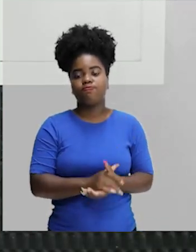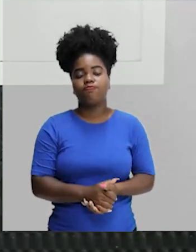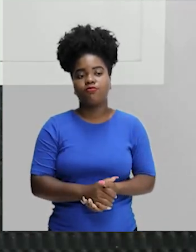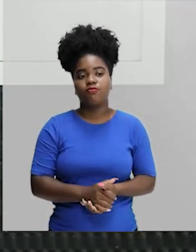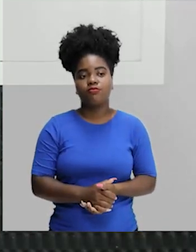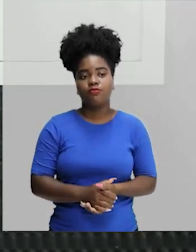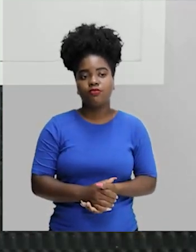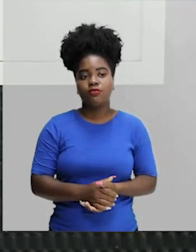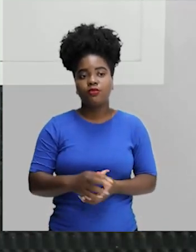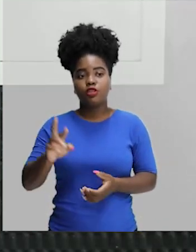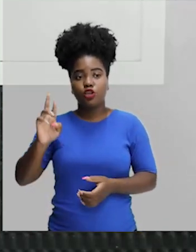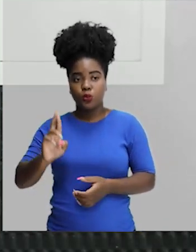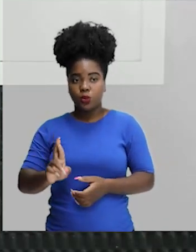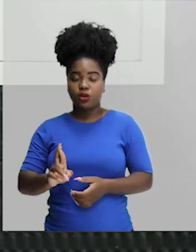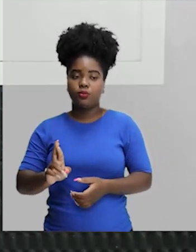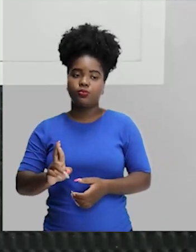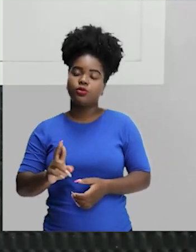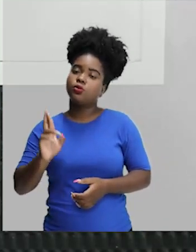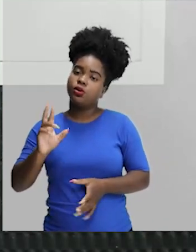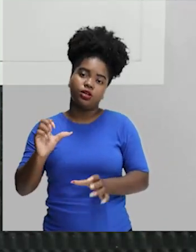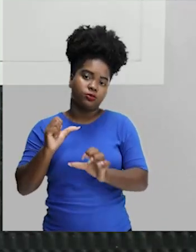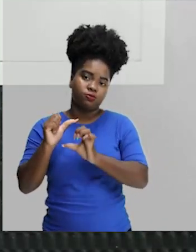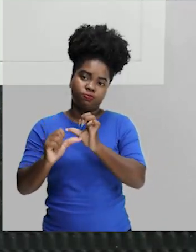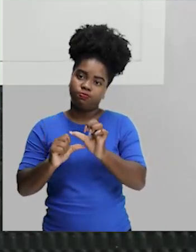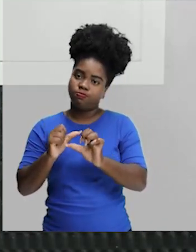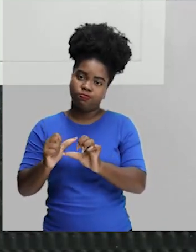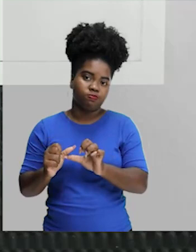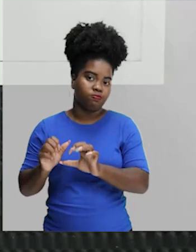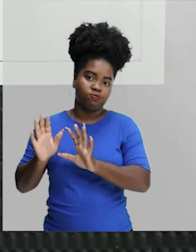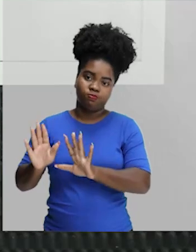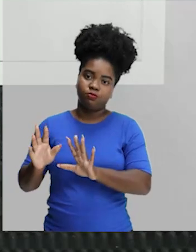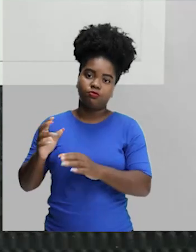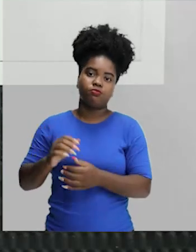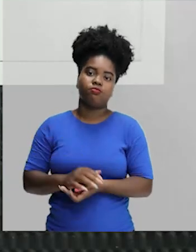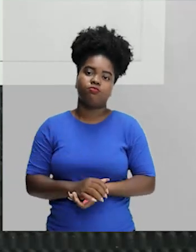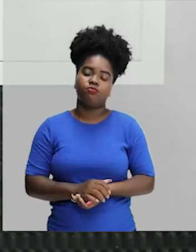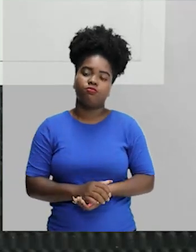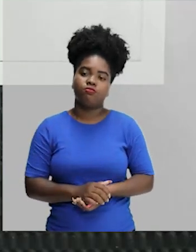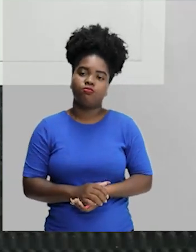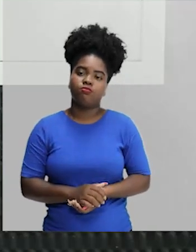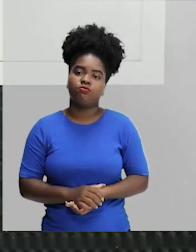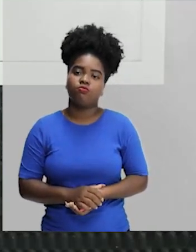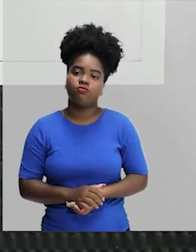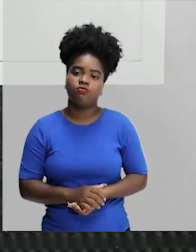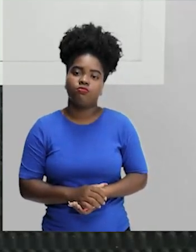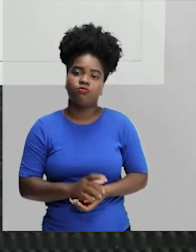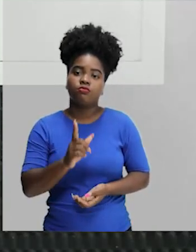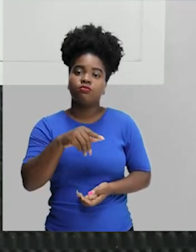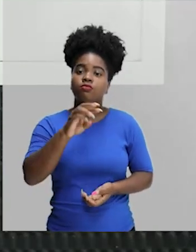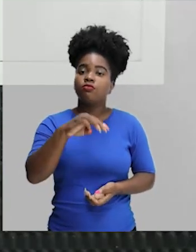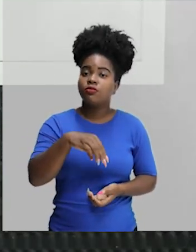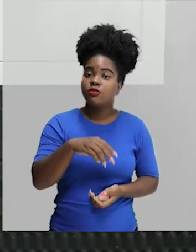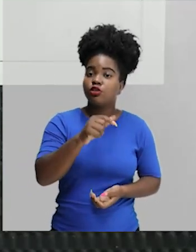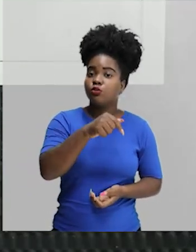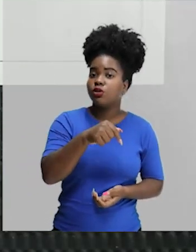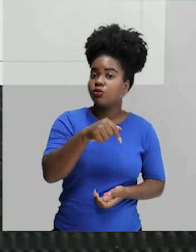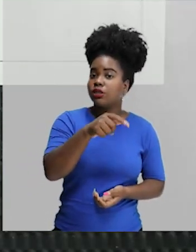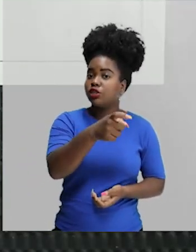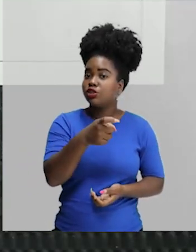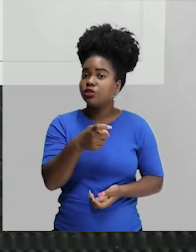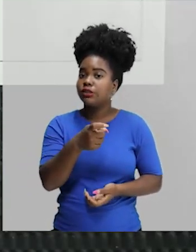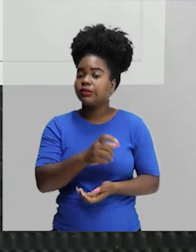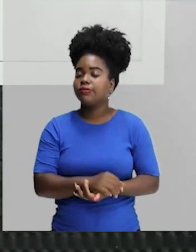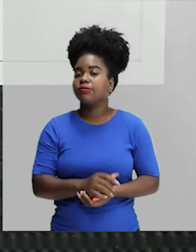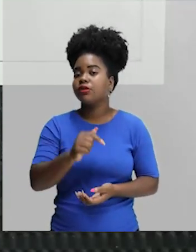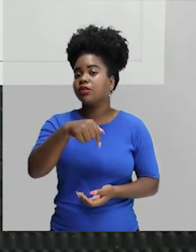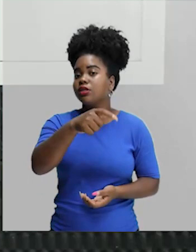aqui o resto. O resto não muda. O resto fica normal. Tá? Então, quem vai ser o meu QX?